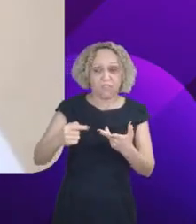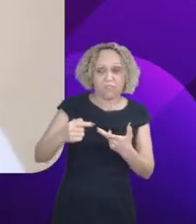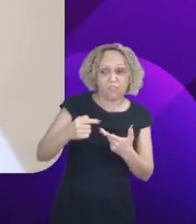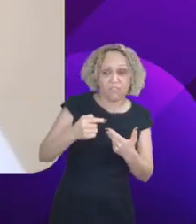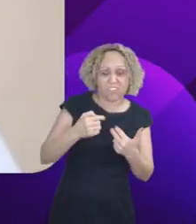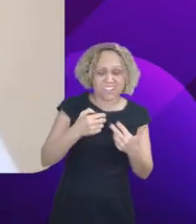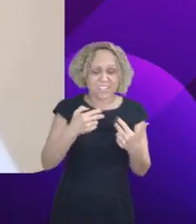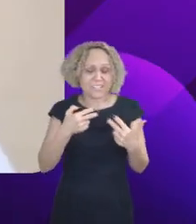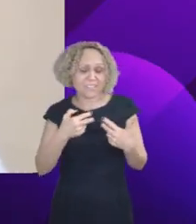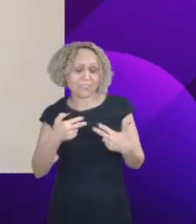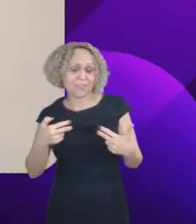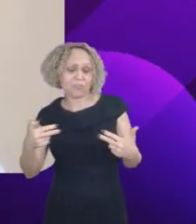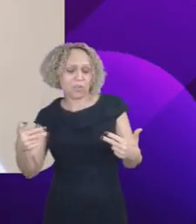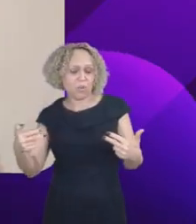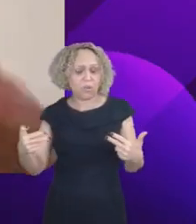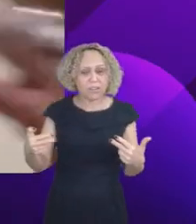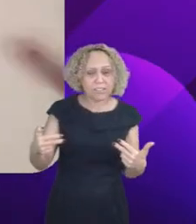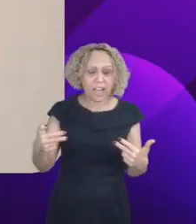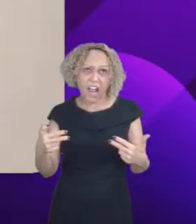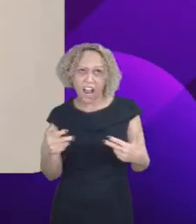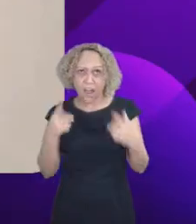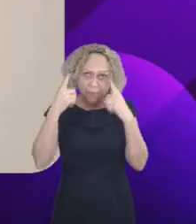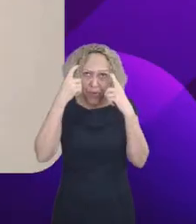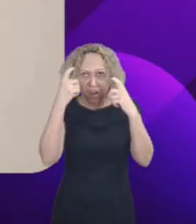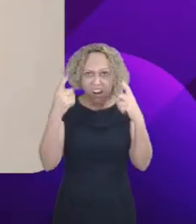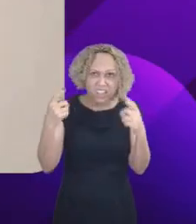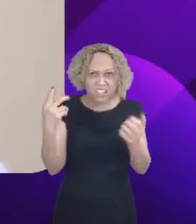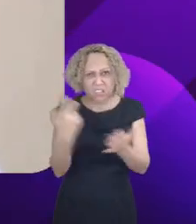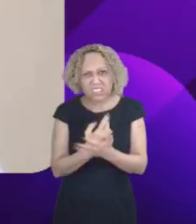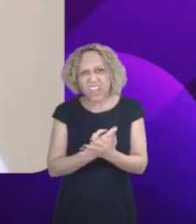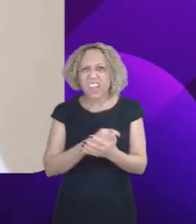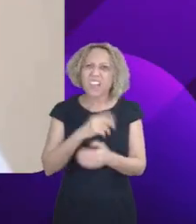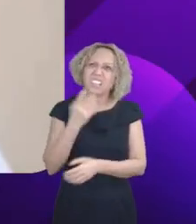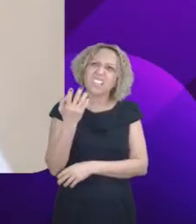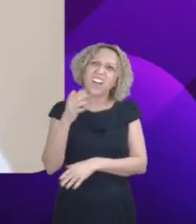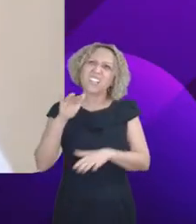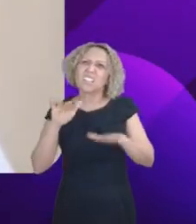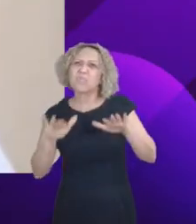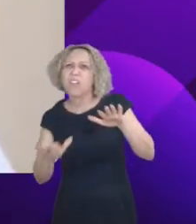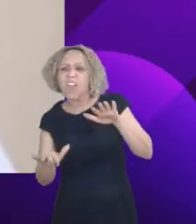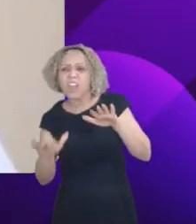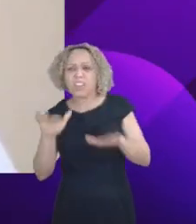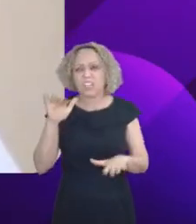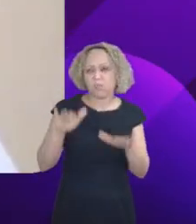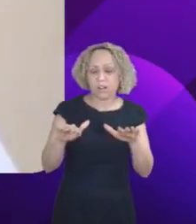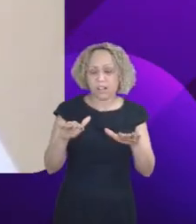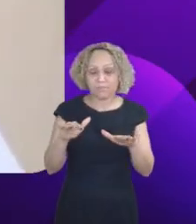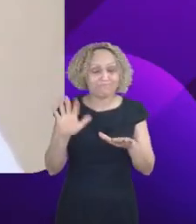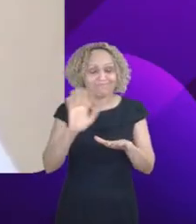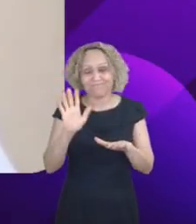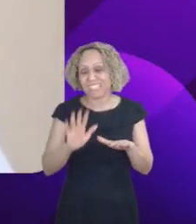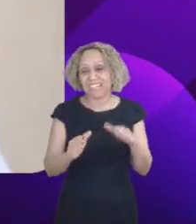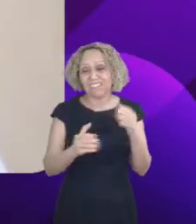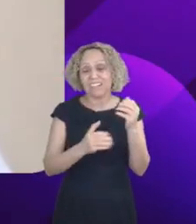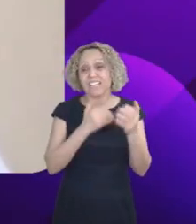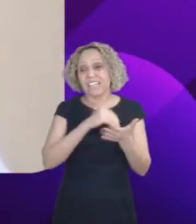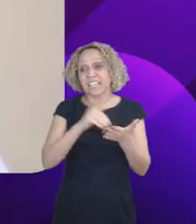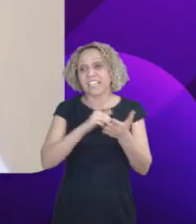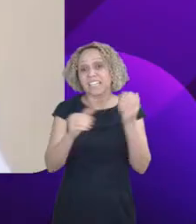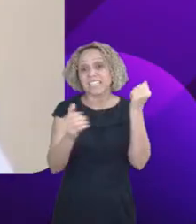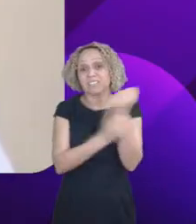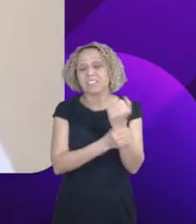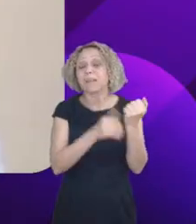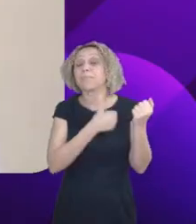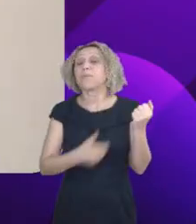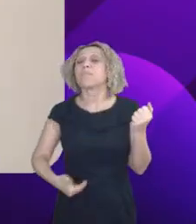doméstica. Há quem diga que a violência doméstica só acontece de vez em quando. O Fórum Brasileiro de Segurança Pública diz que a cada 7 minutos uma mulher está em situação de violência no nosso